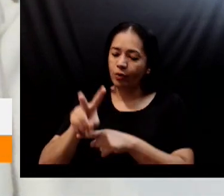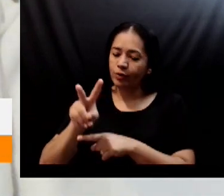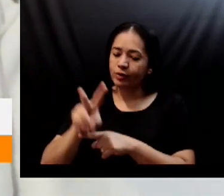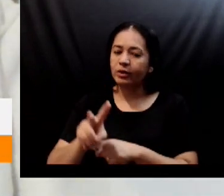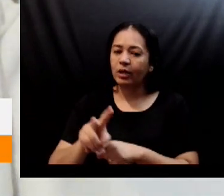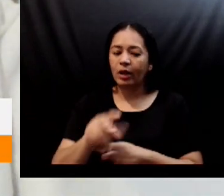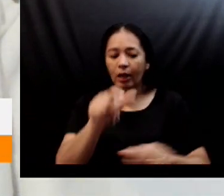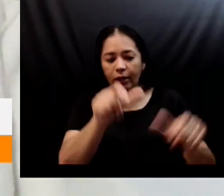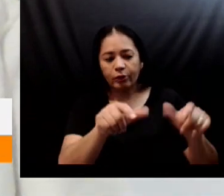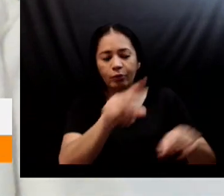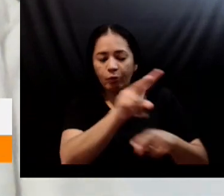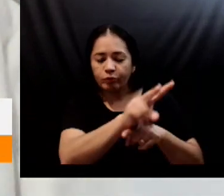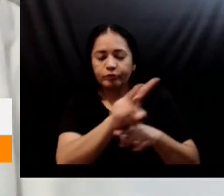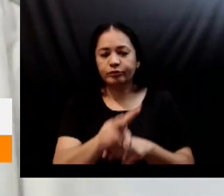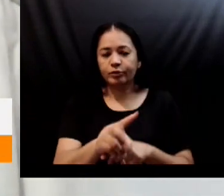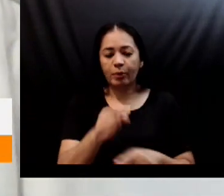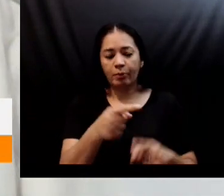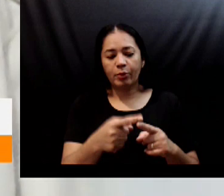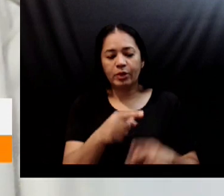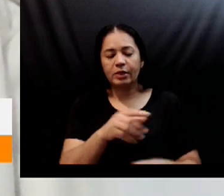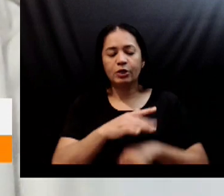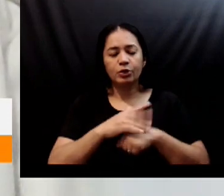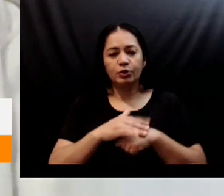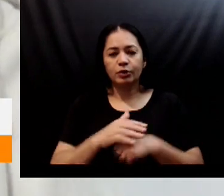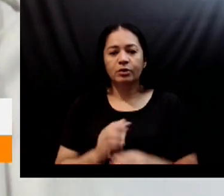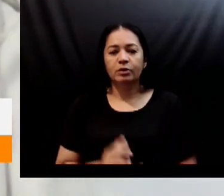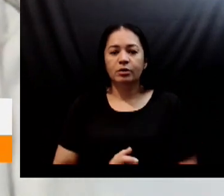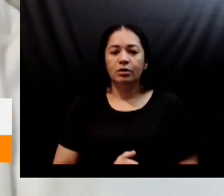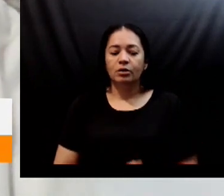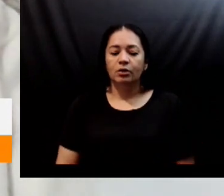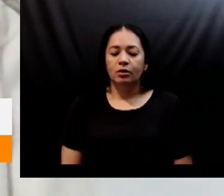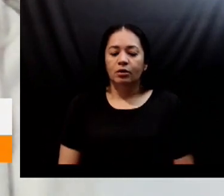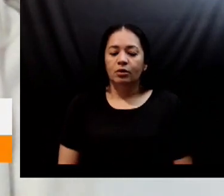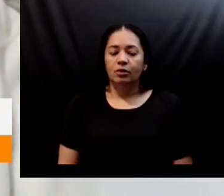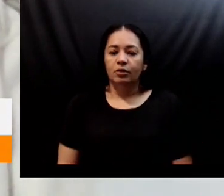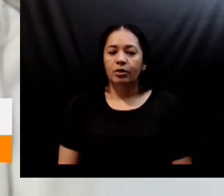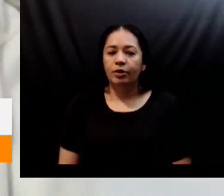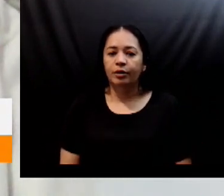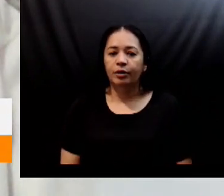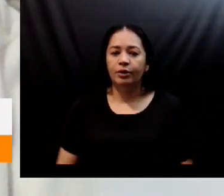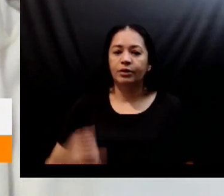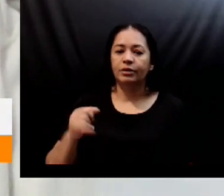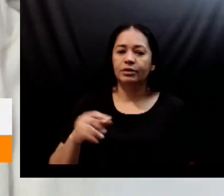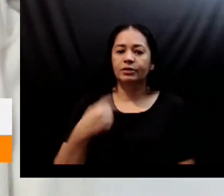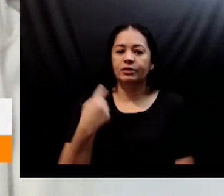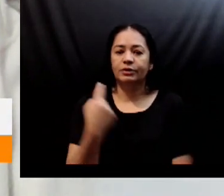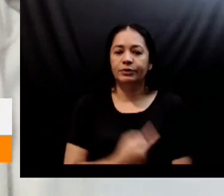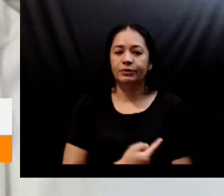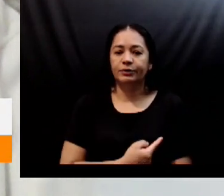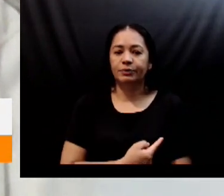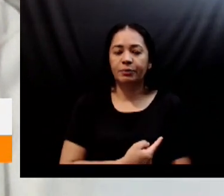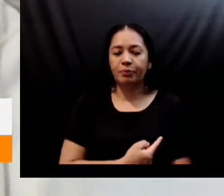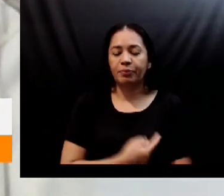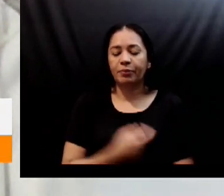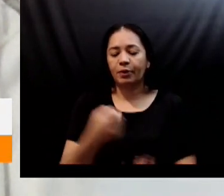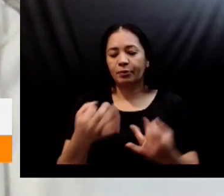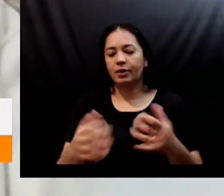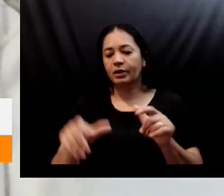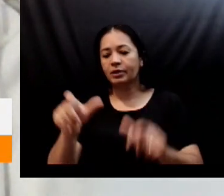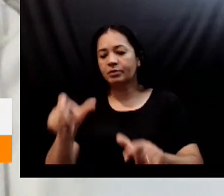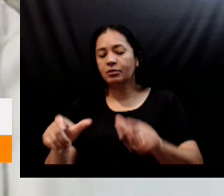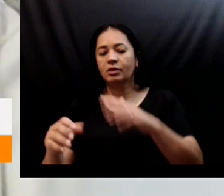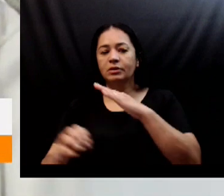como sempre, adoecendo. E se a gente está falando de não descansar, a gente está falando desse público que estão nas empresas e não